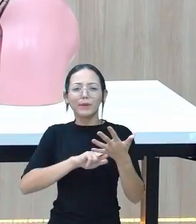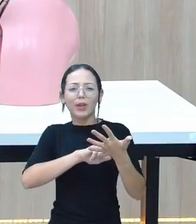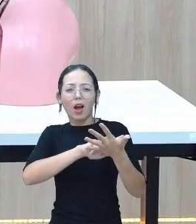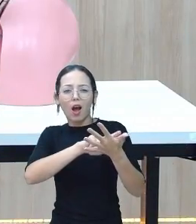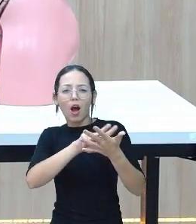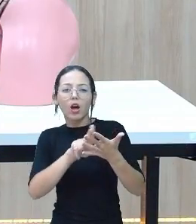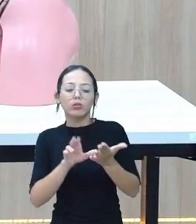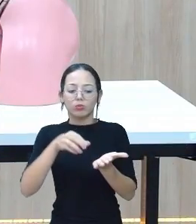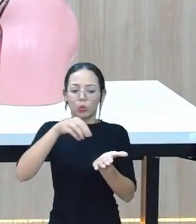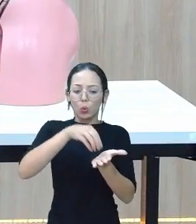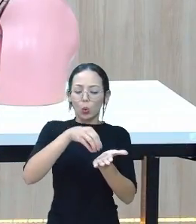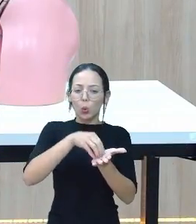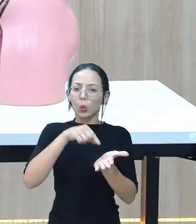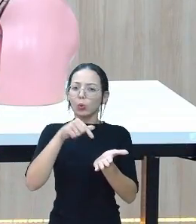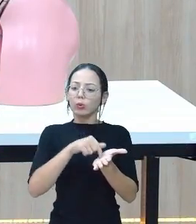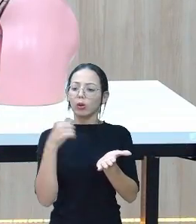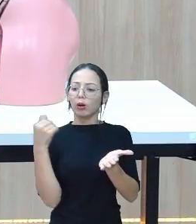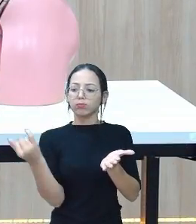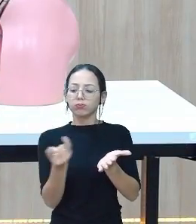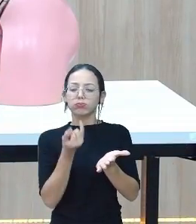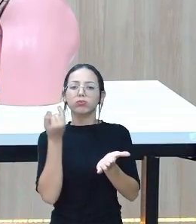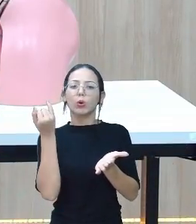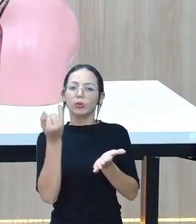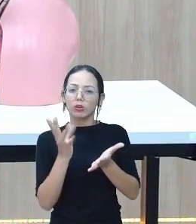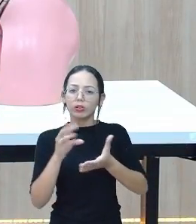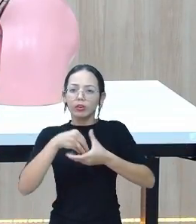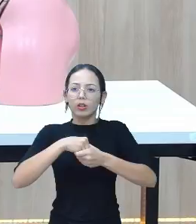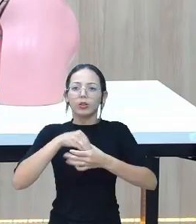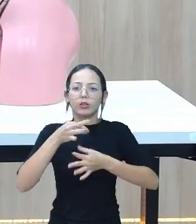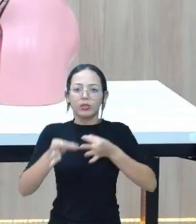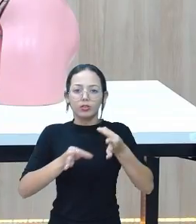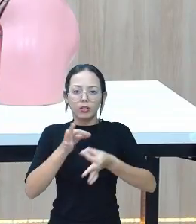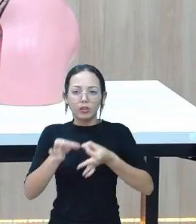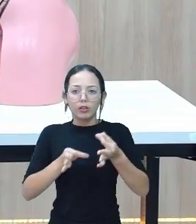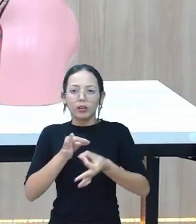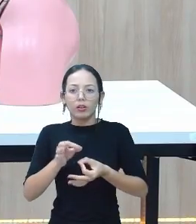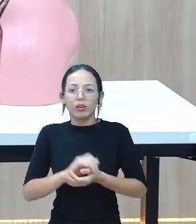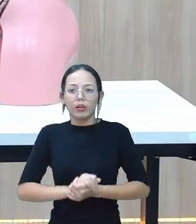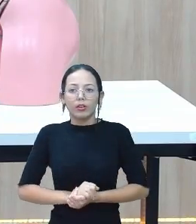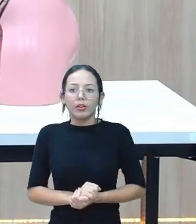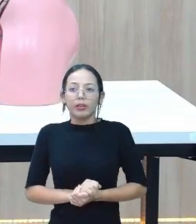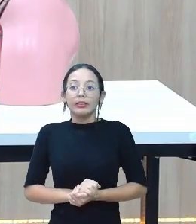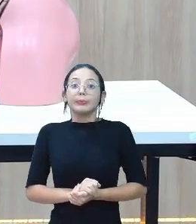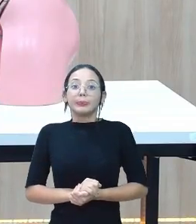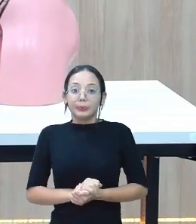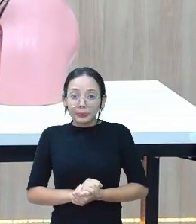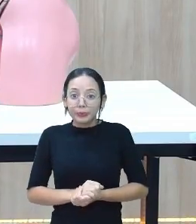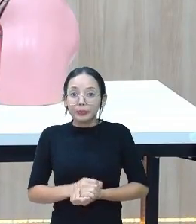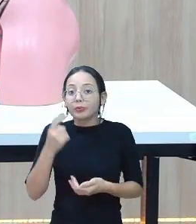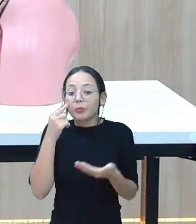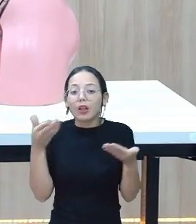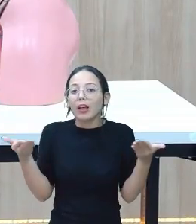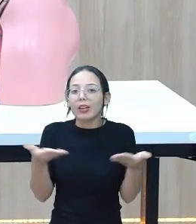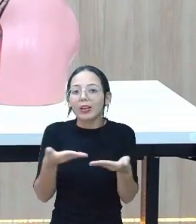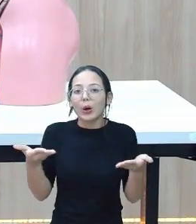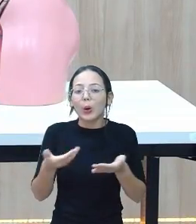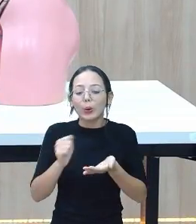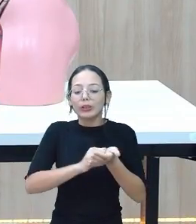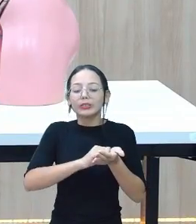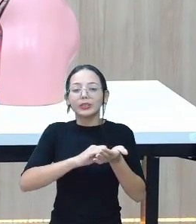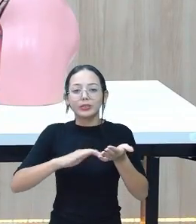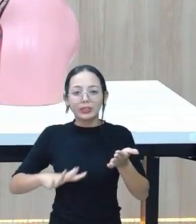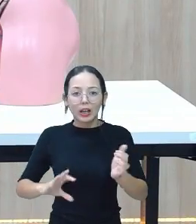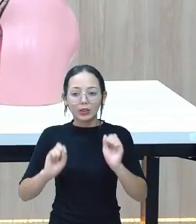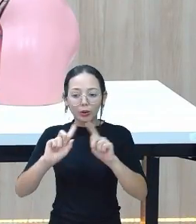núcleo também é muito importante na célula. E agora, gente, a nossa